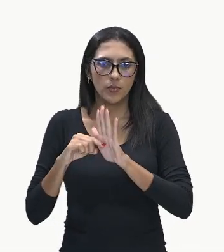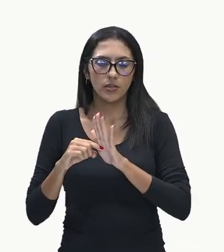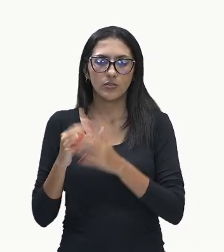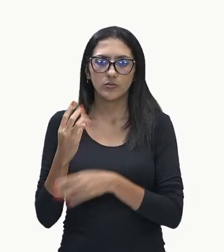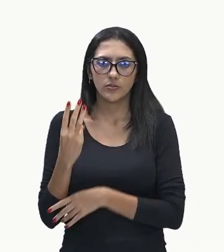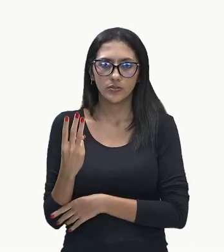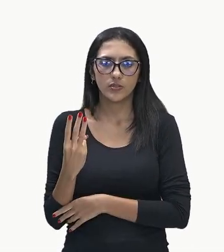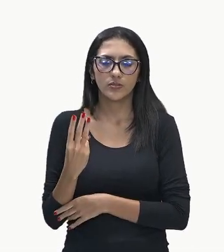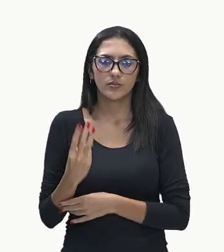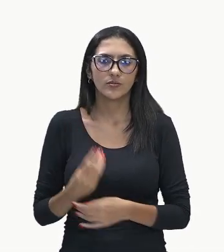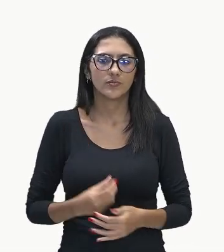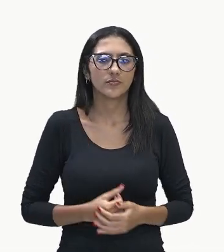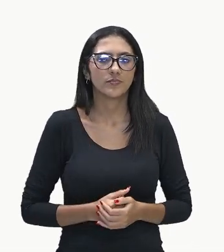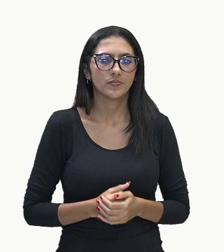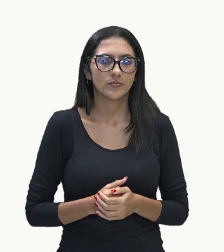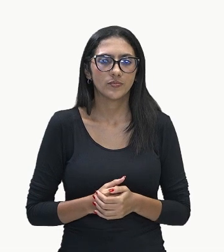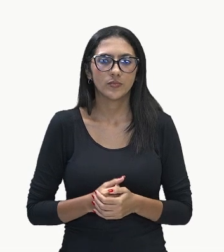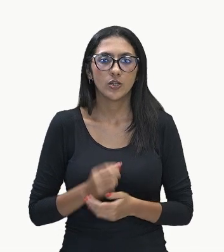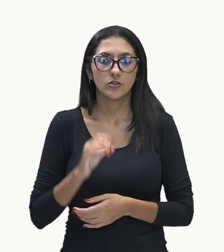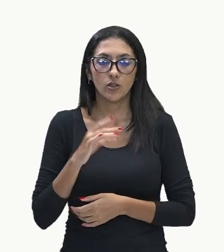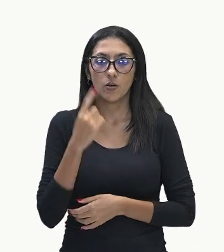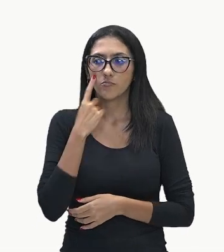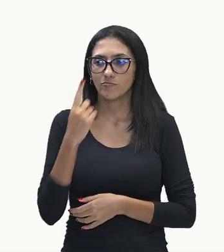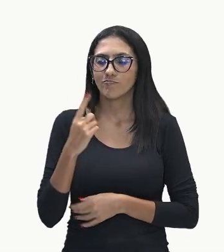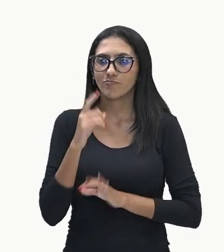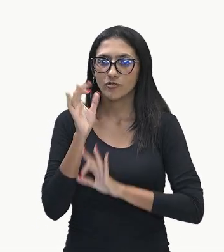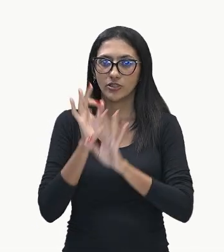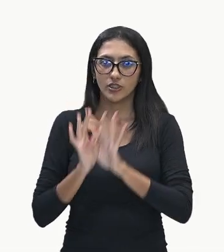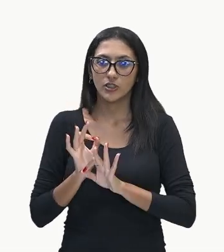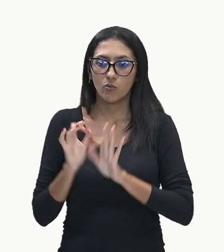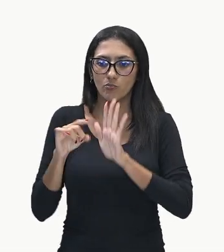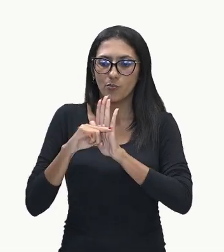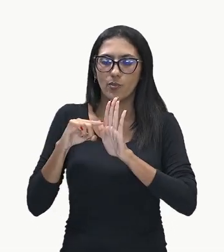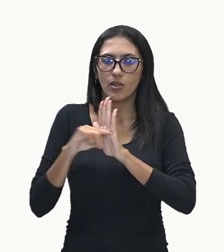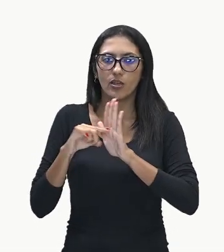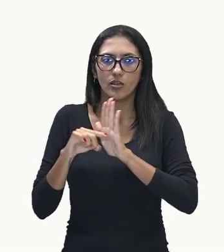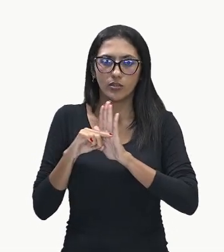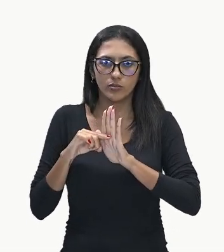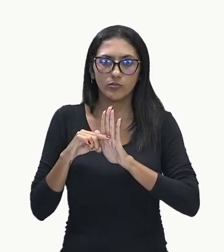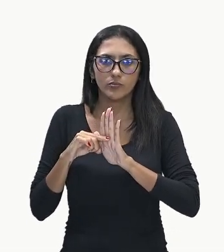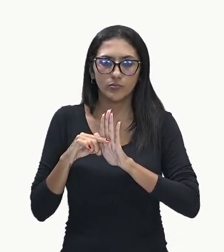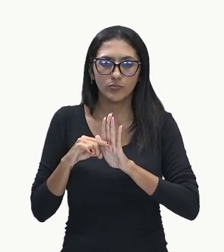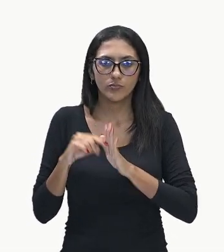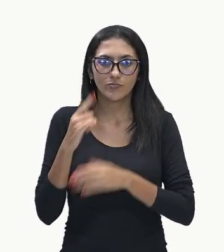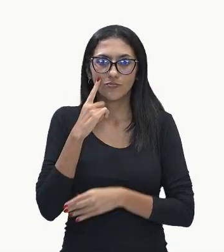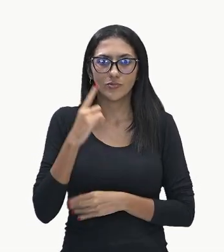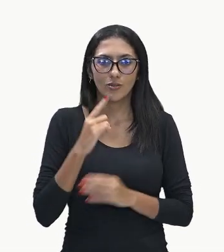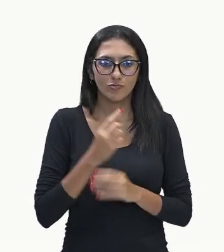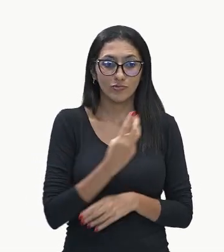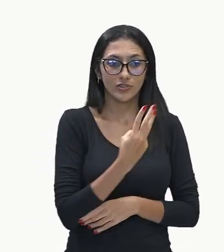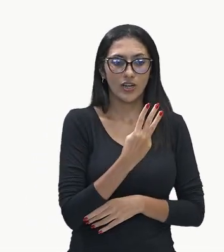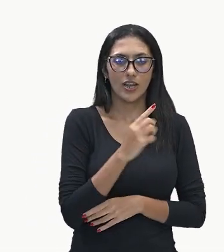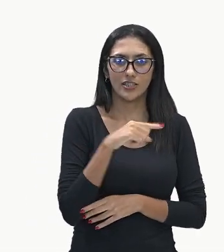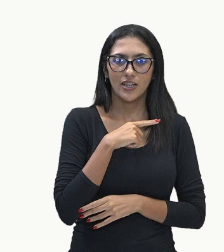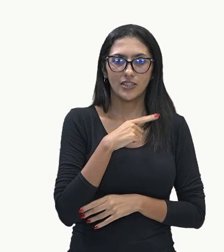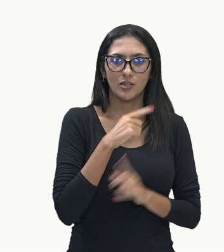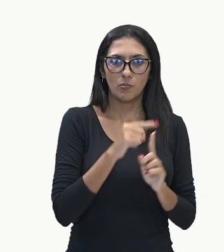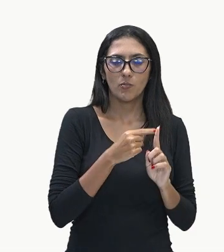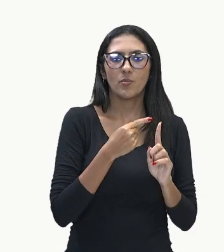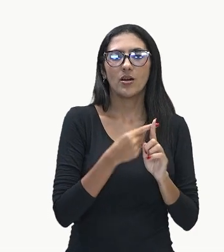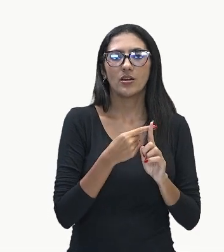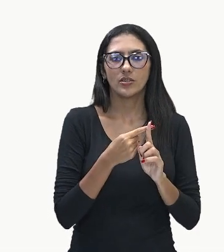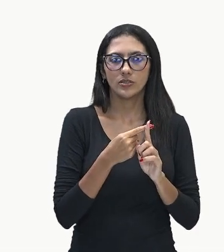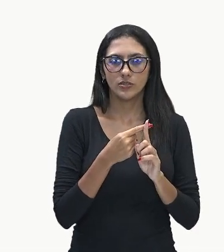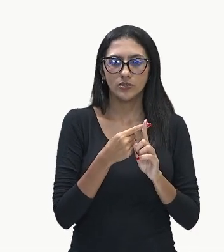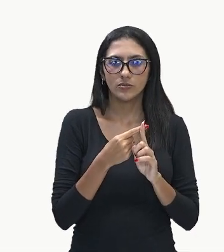Só esteja atento ao sinal, tudo bem? O sinal do 3 é positivo, o sinal do x